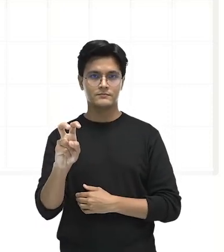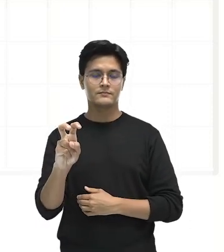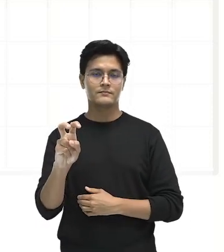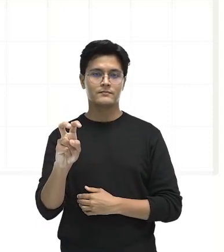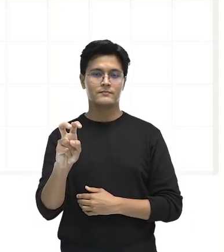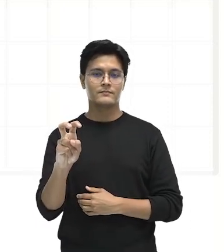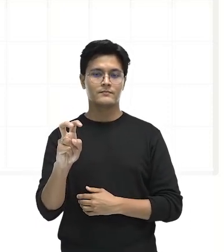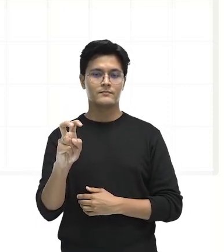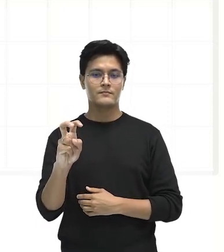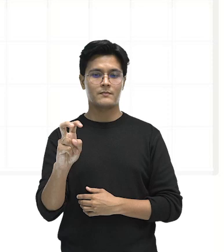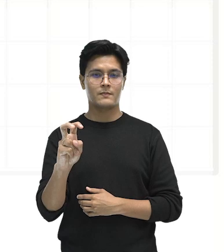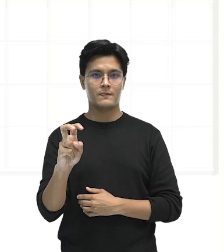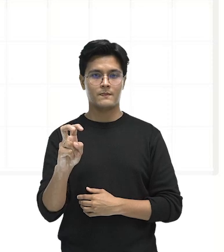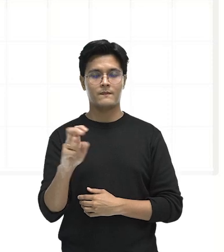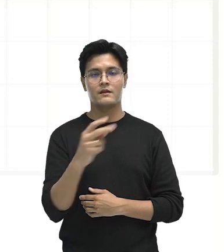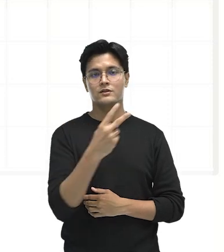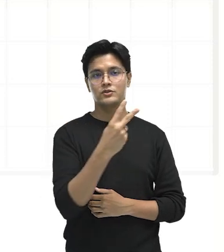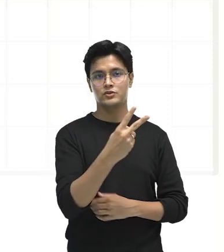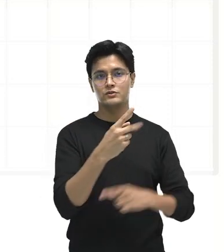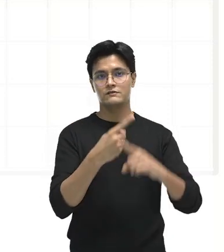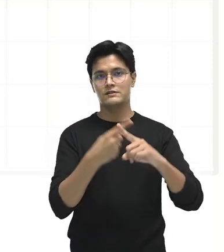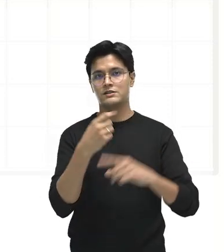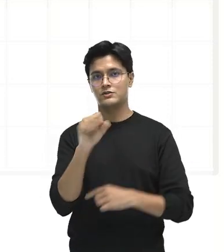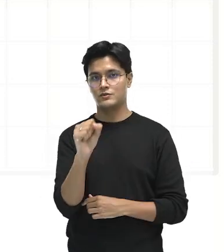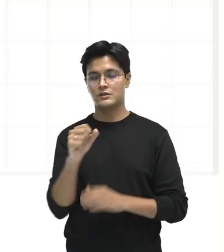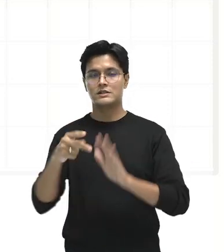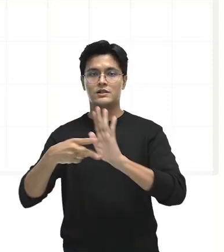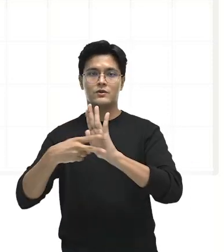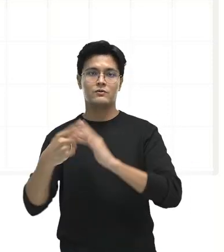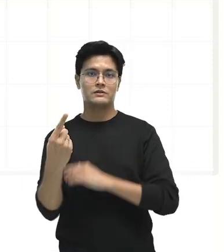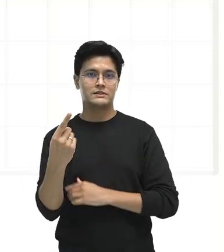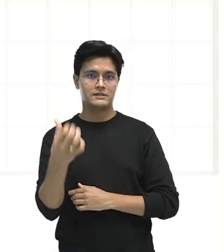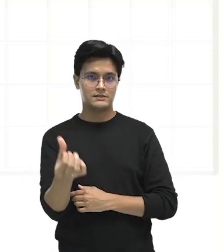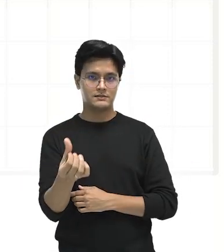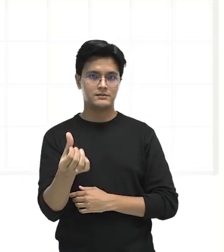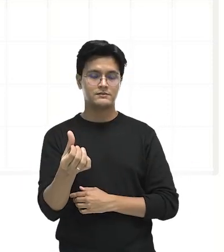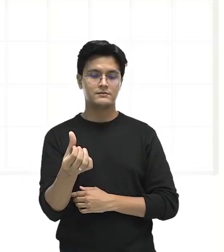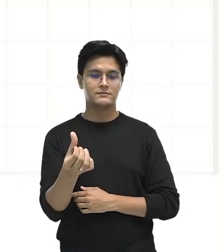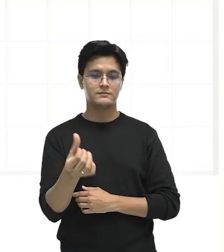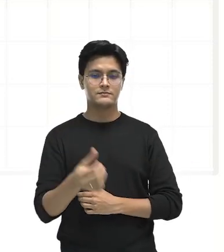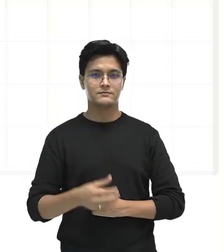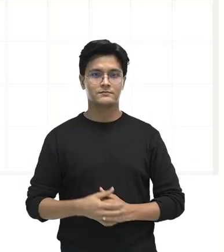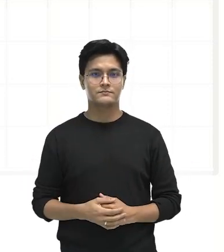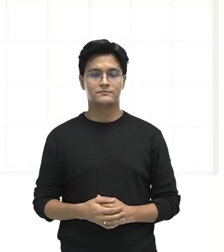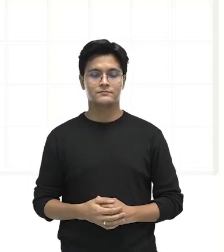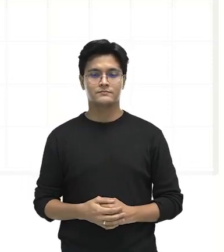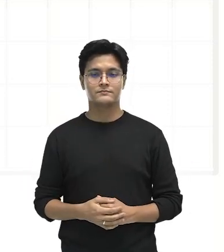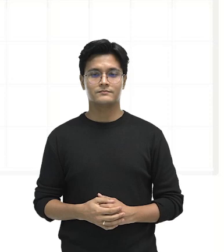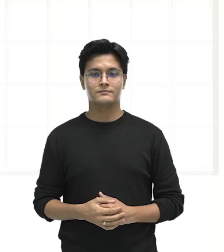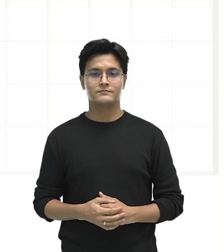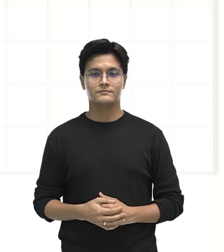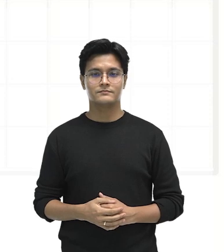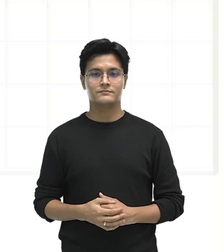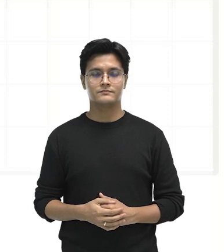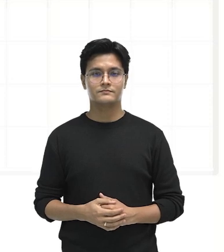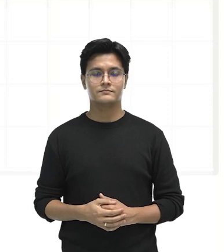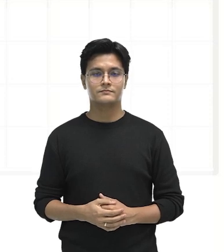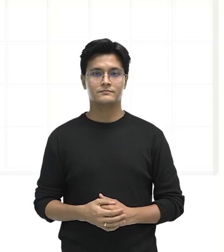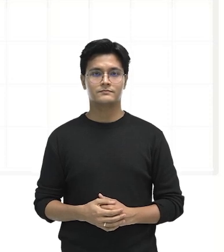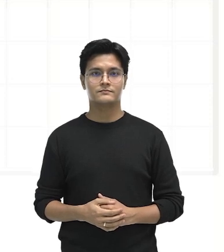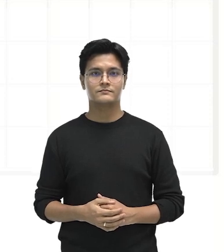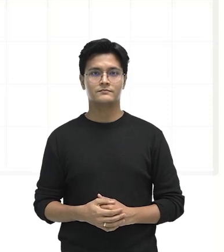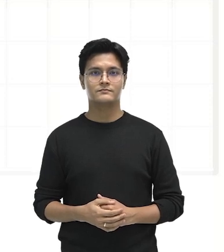E 2 vezes 8, 16. 3 vezes 5, 15. 2 vezes